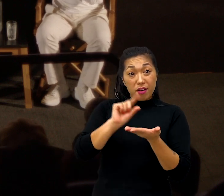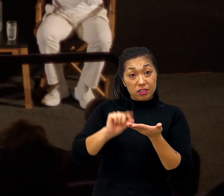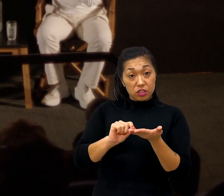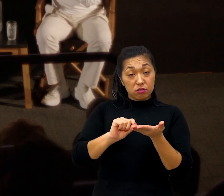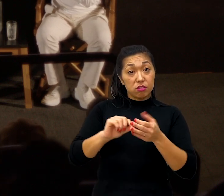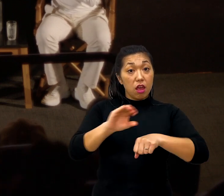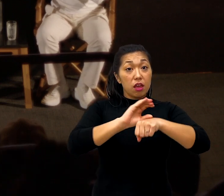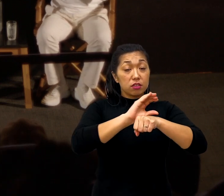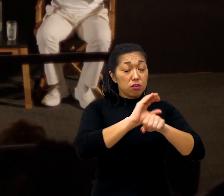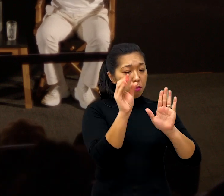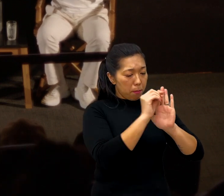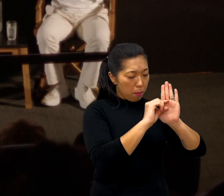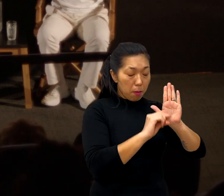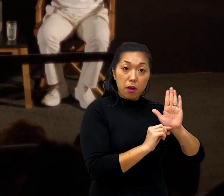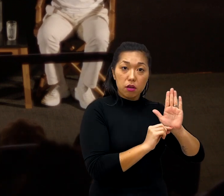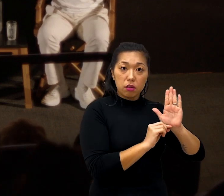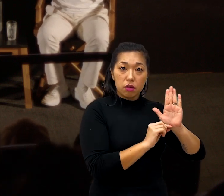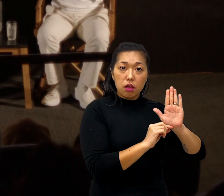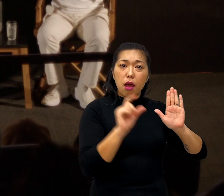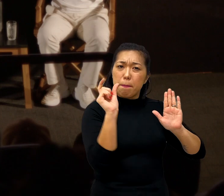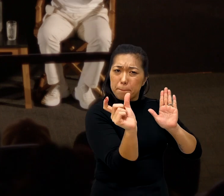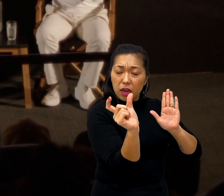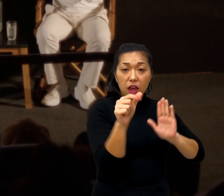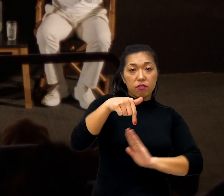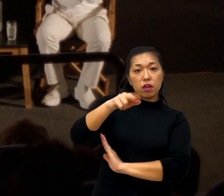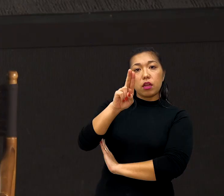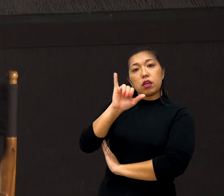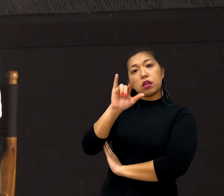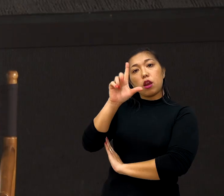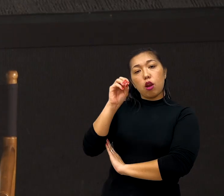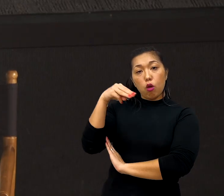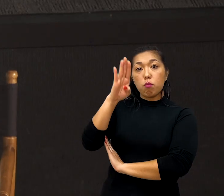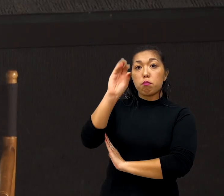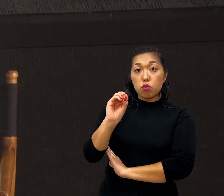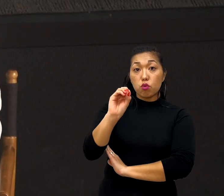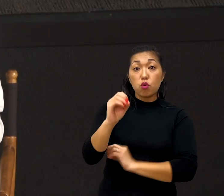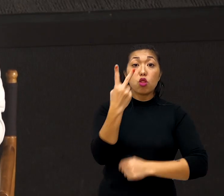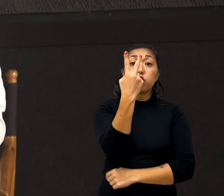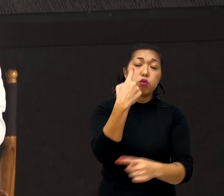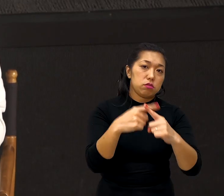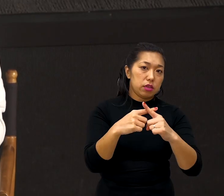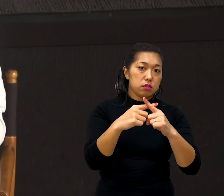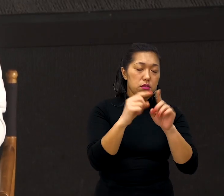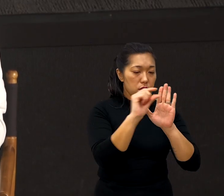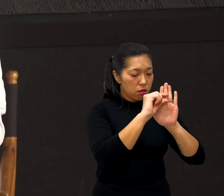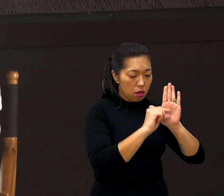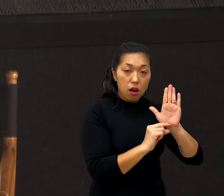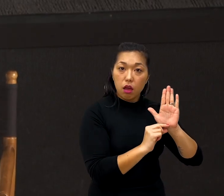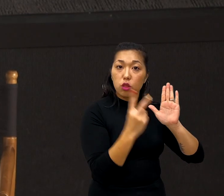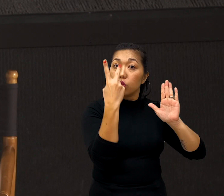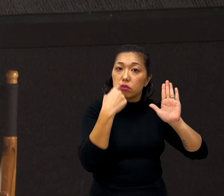A palavra quilombo só aparece 2 vezes. Só 2 vezes tem escrito quilombo.